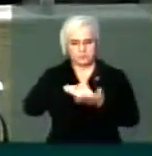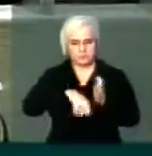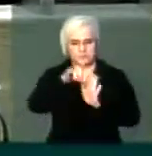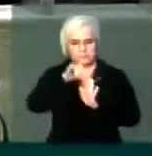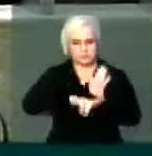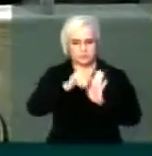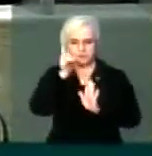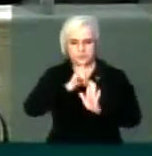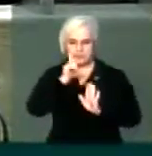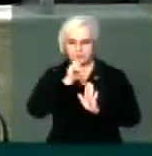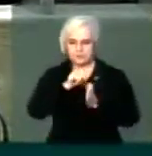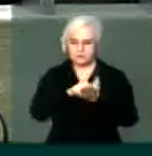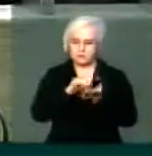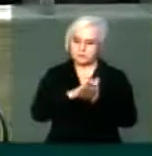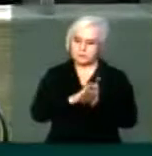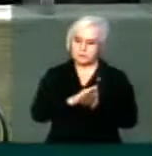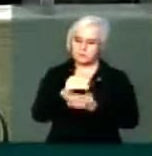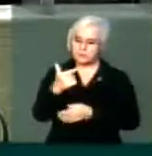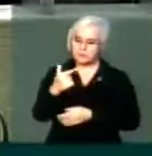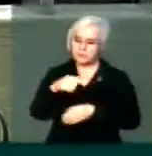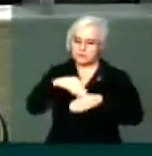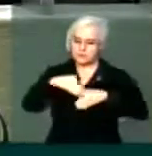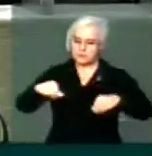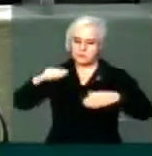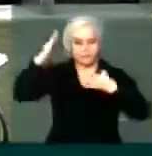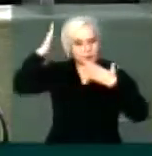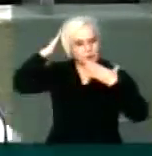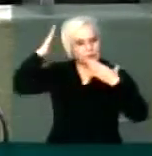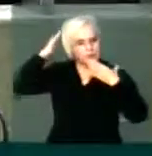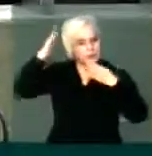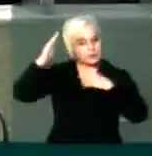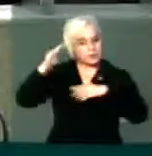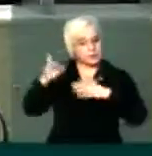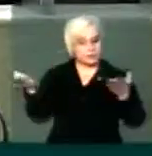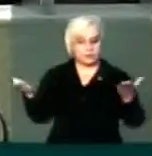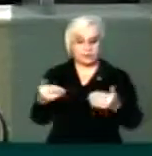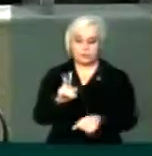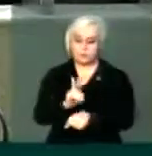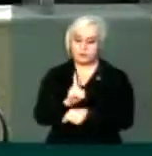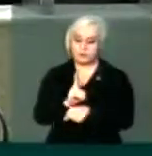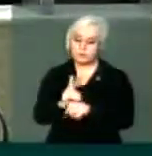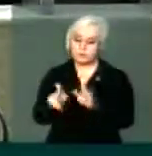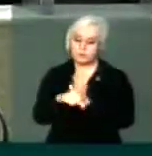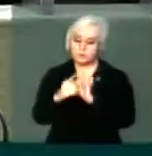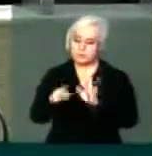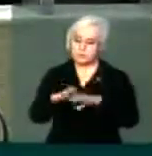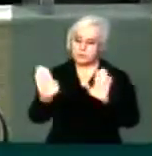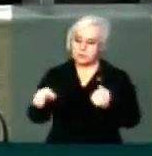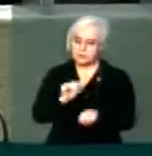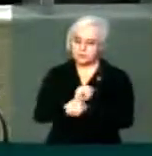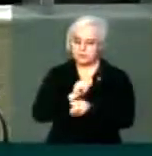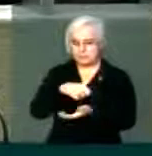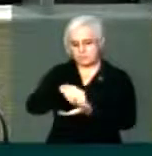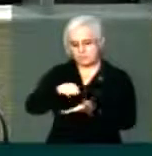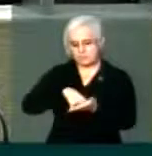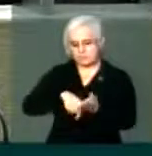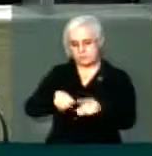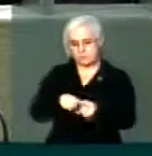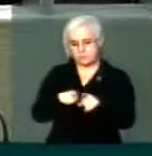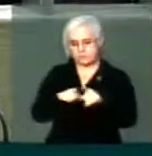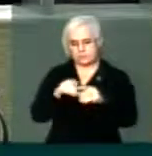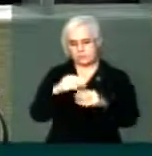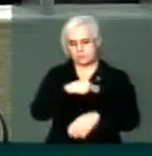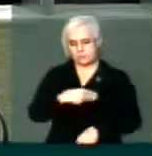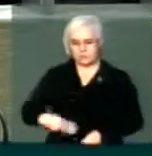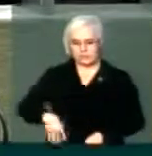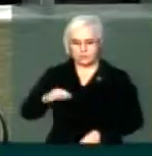para homologar 17 terras indígenas que se encontram sobre sua mesa. Ao ministro da